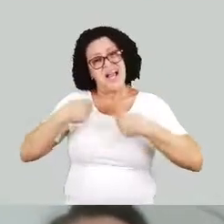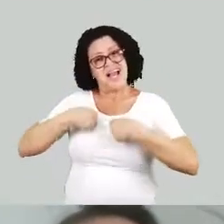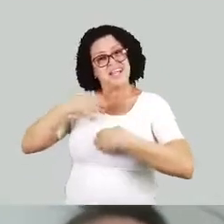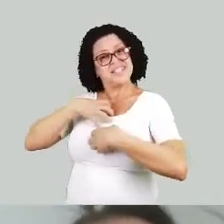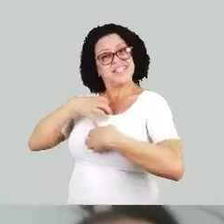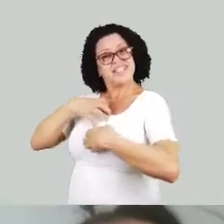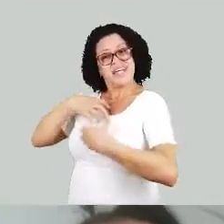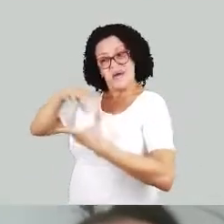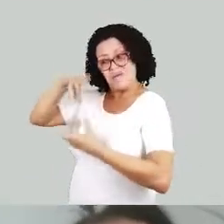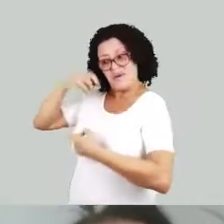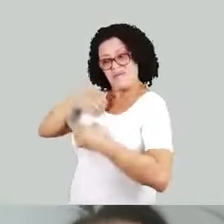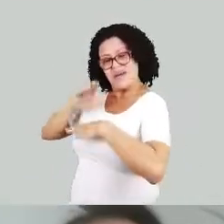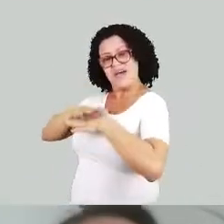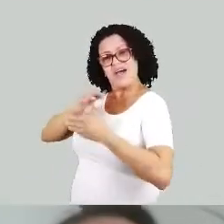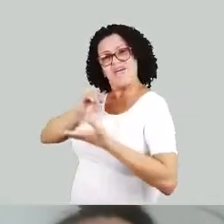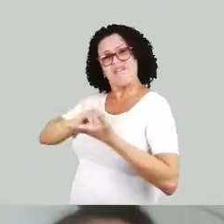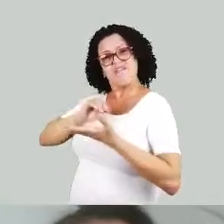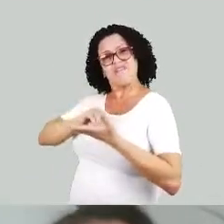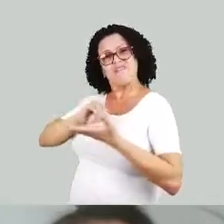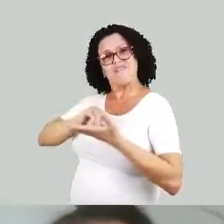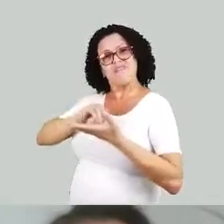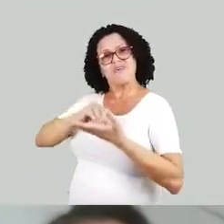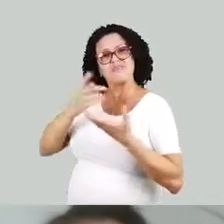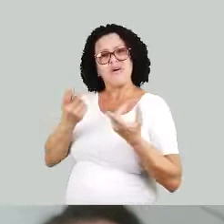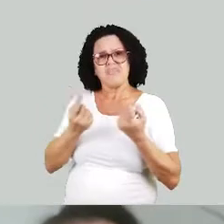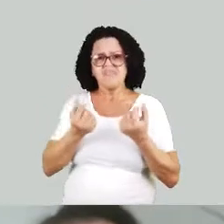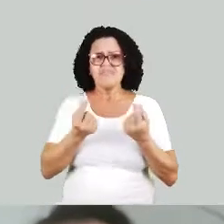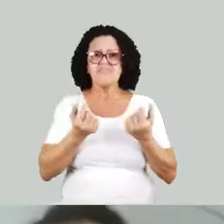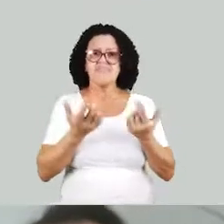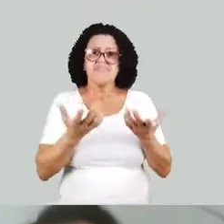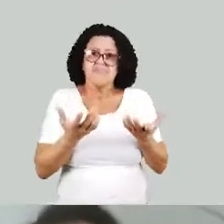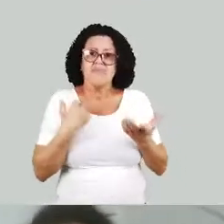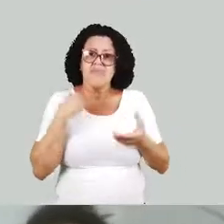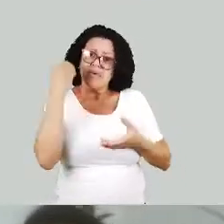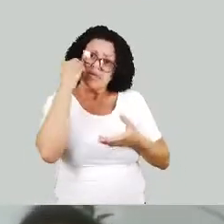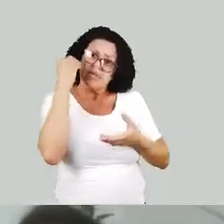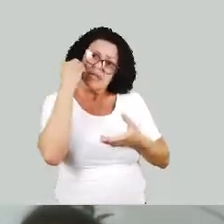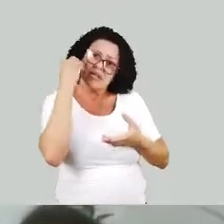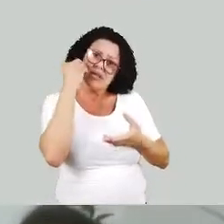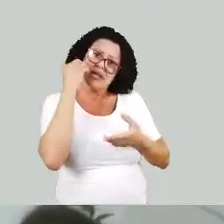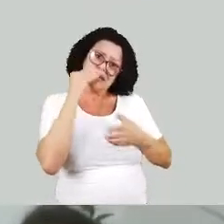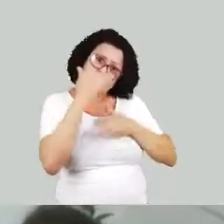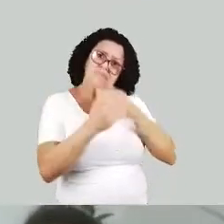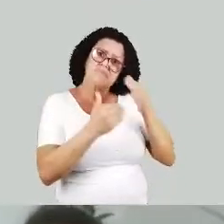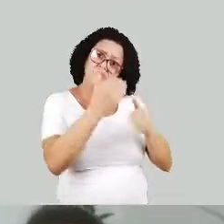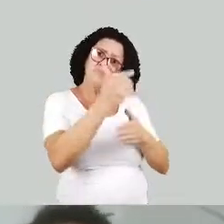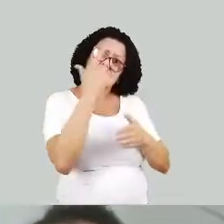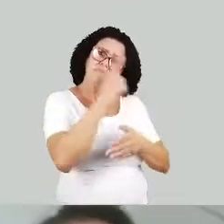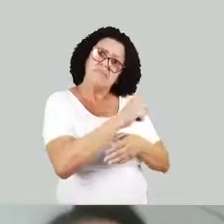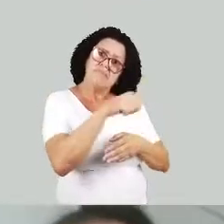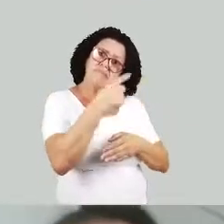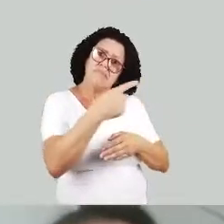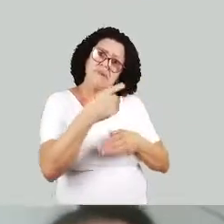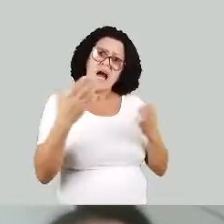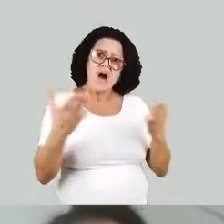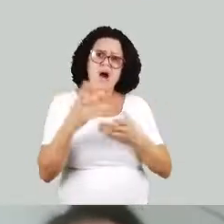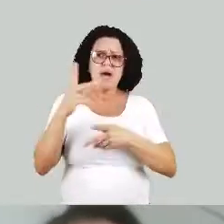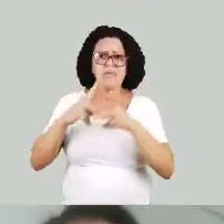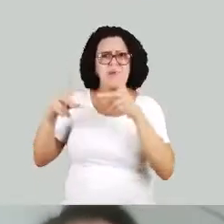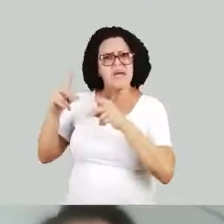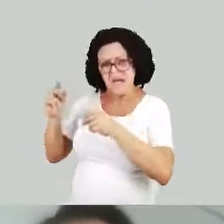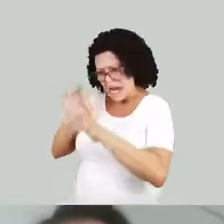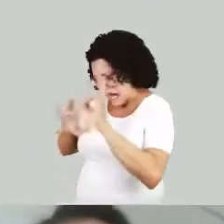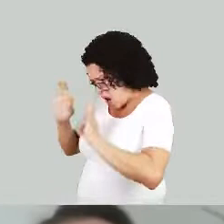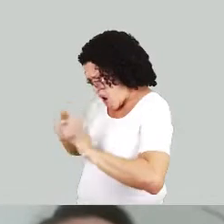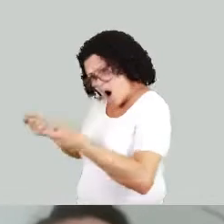né? Se o que me faltou foram recursos financeiros, então eu vou tentar provir os recursos financeiros. Se foram presentes na